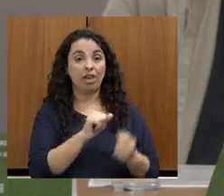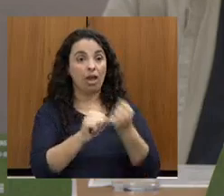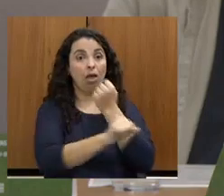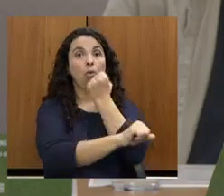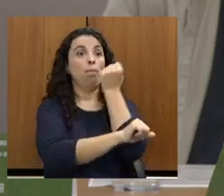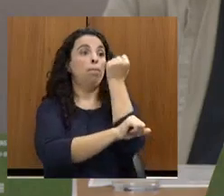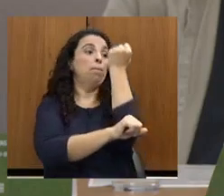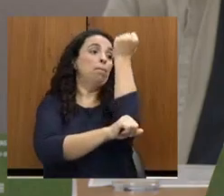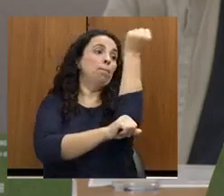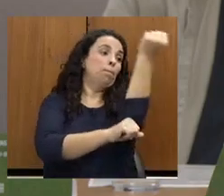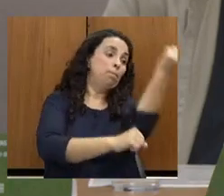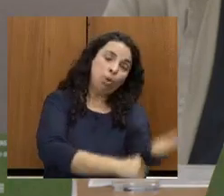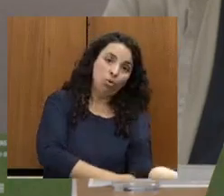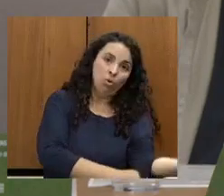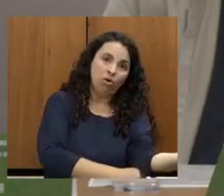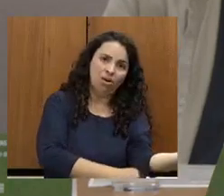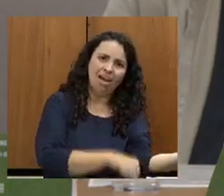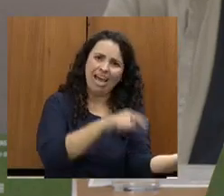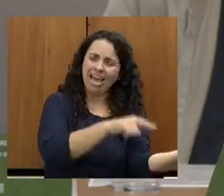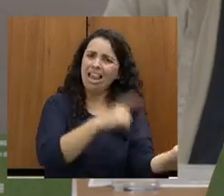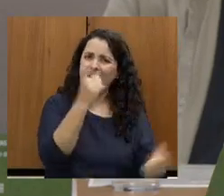grande. O Davi tem 70 quilos.